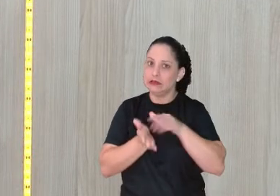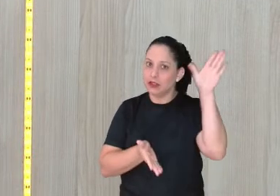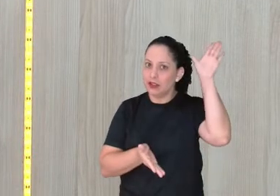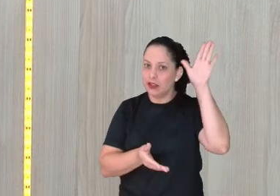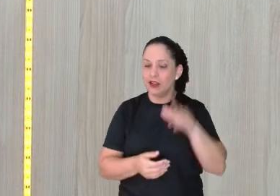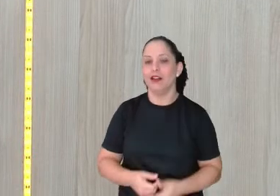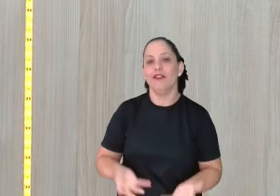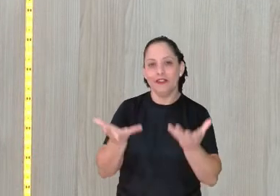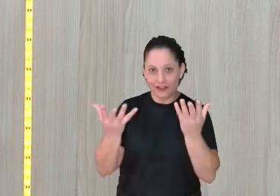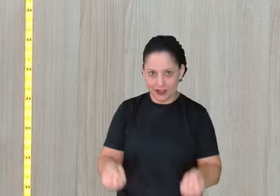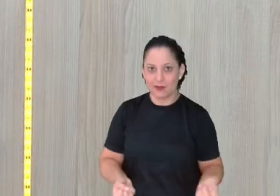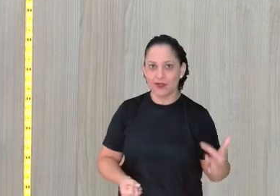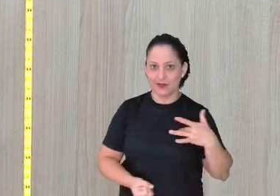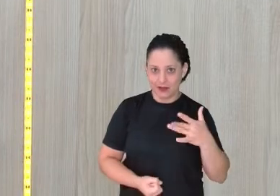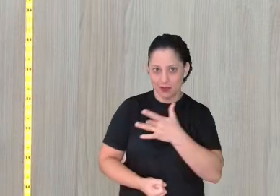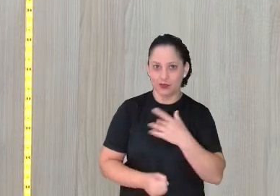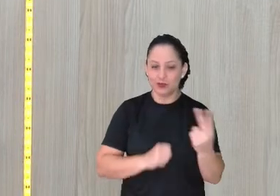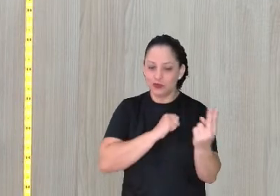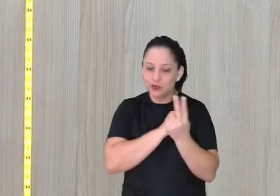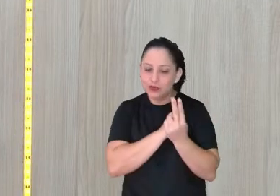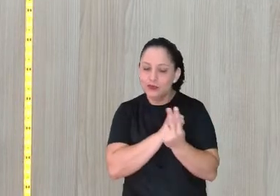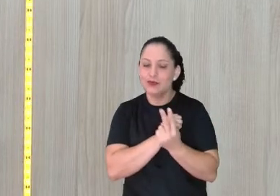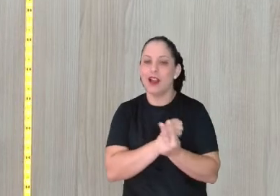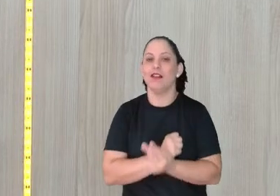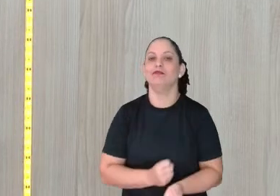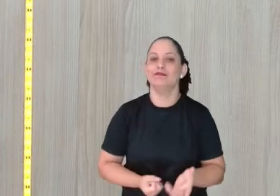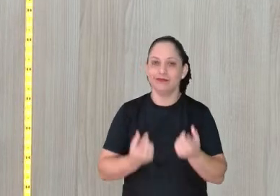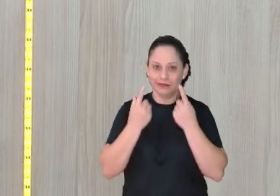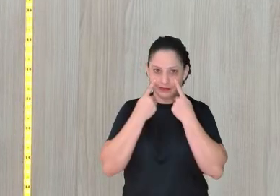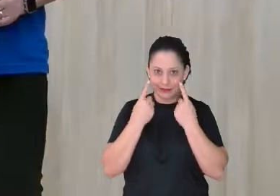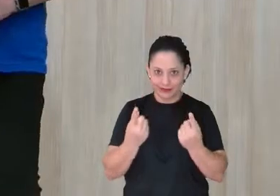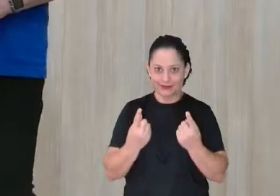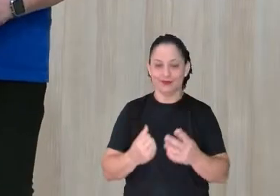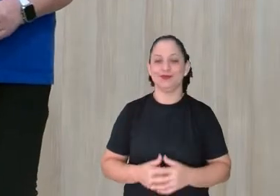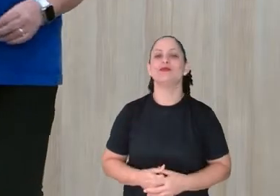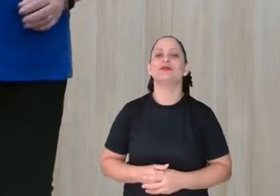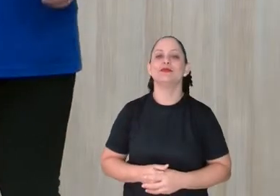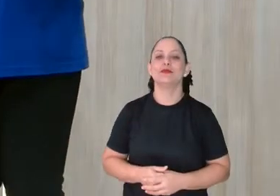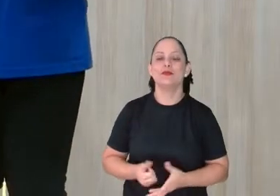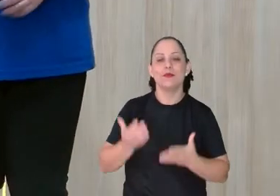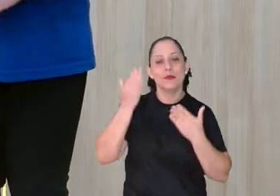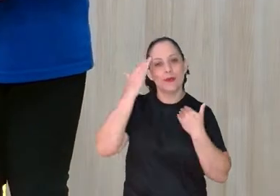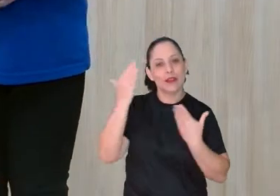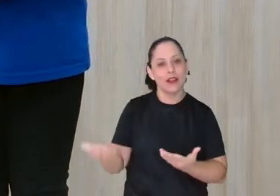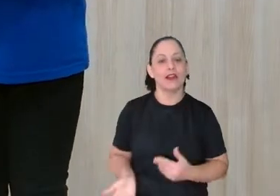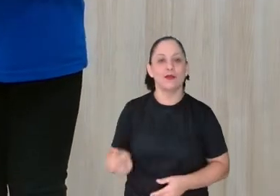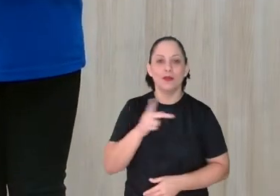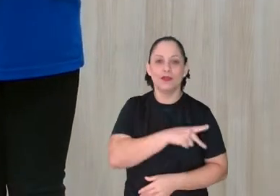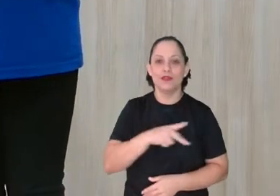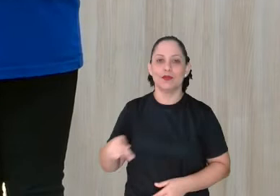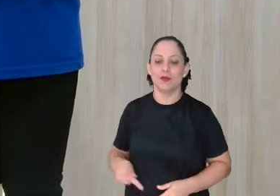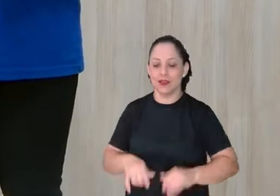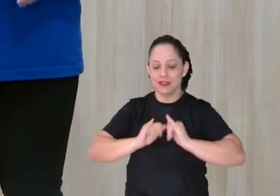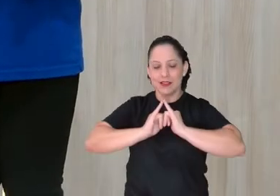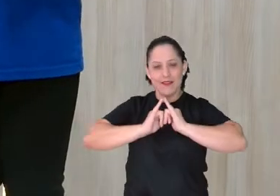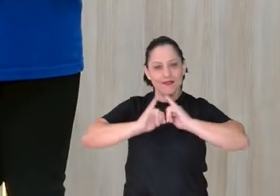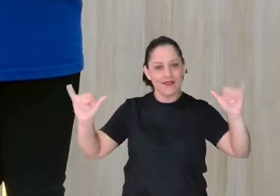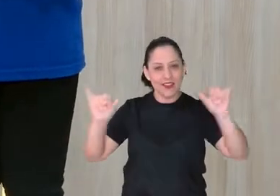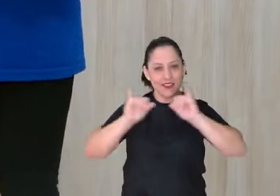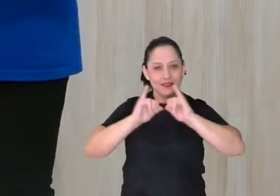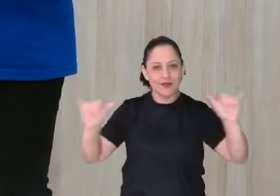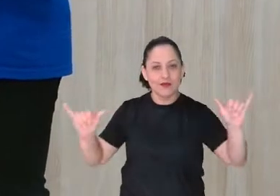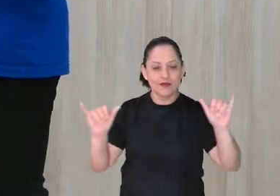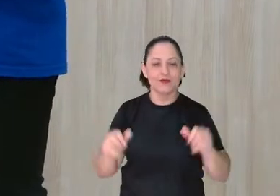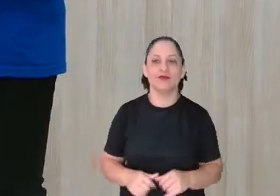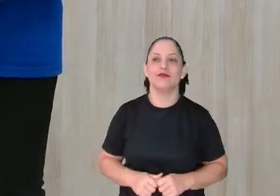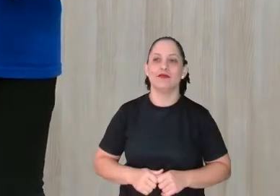nosso esquema vacinal, tá certo, pessoal? Então, fiquem atentos aí. Obrigada, professora Cláudia, sobre os avisos, né, sobre esse reforço em